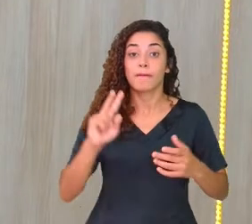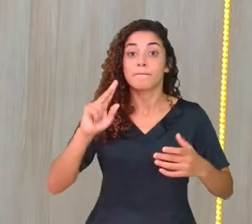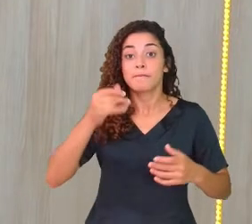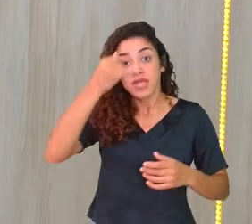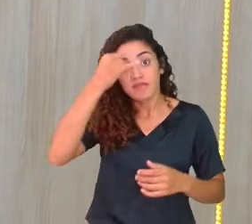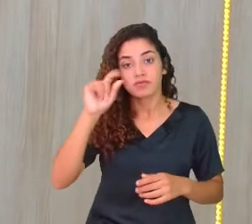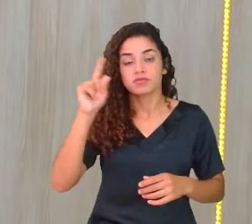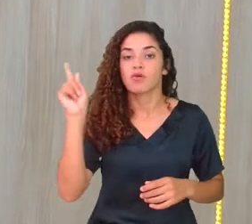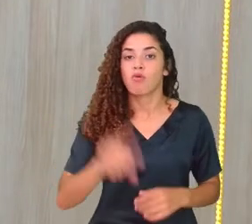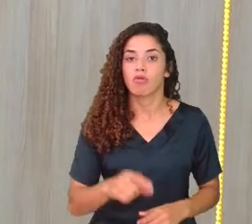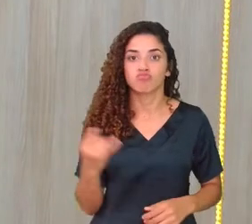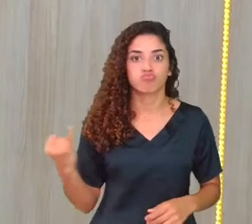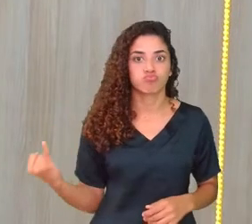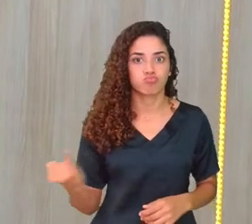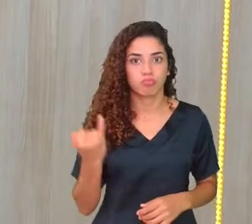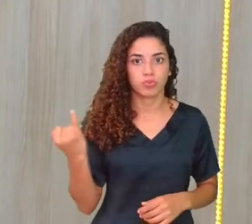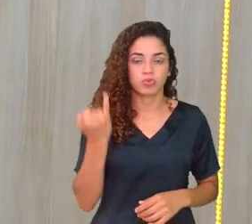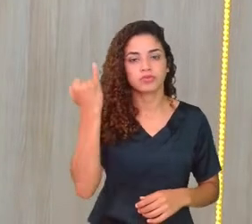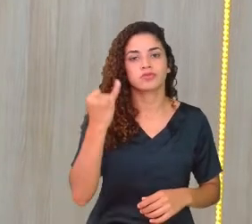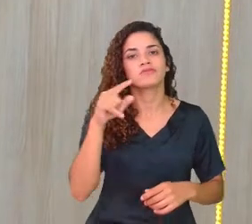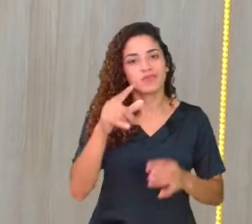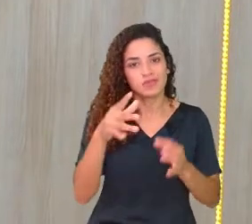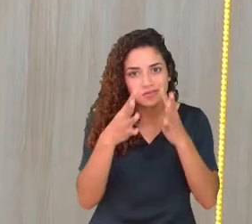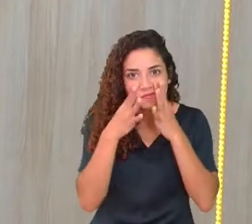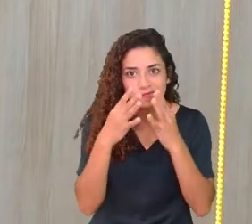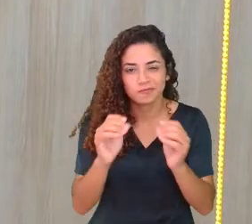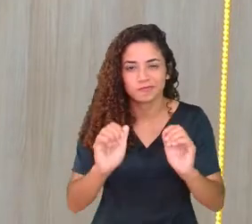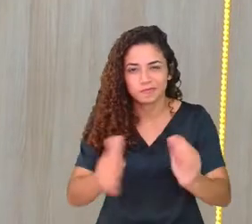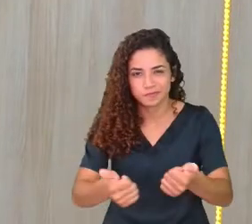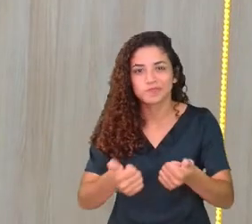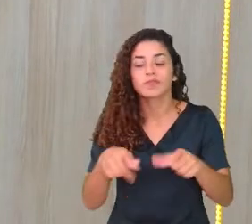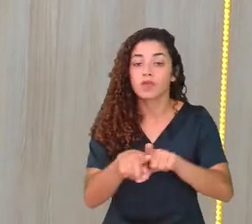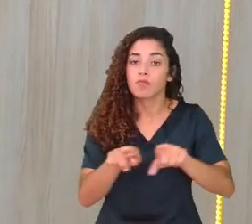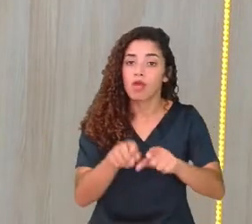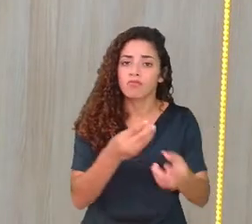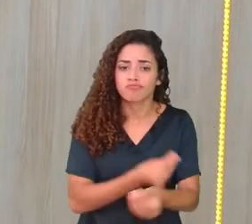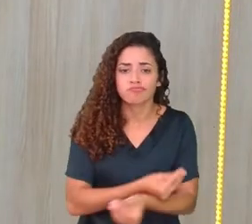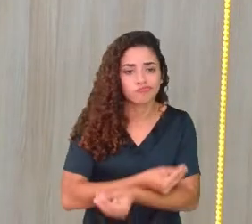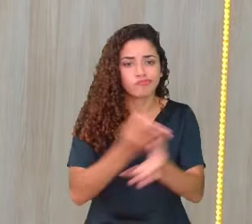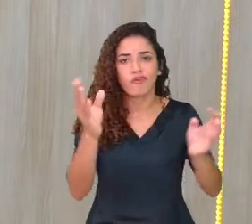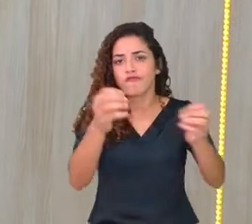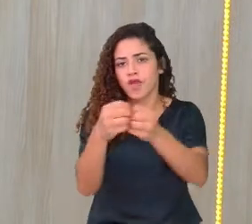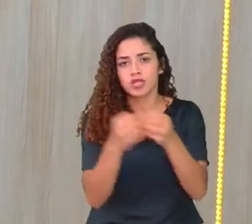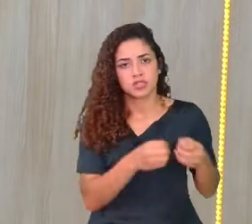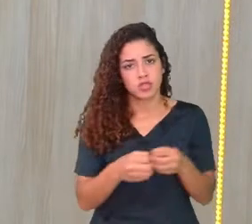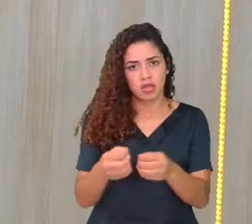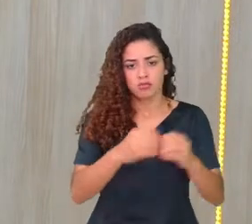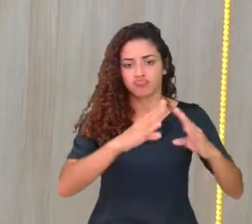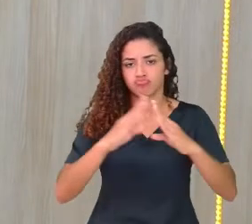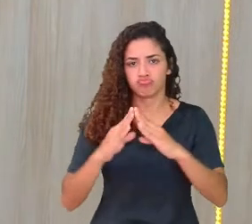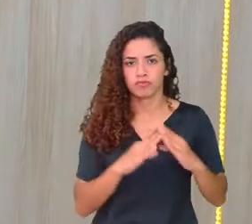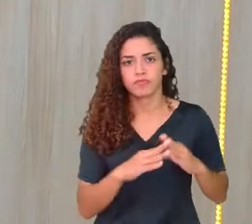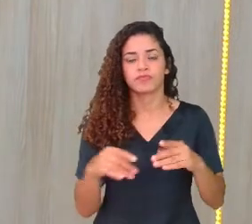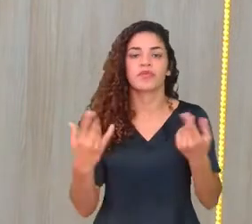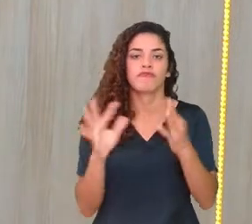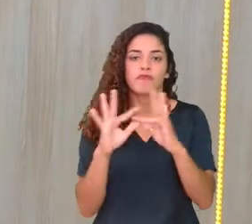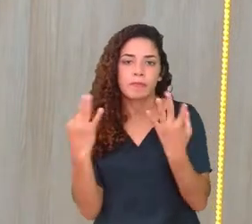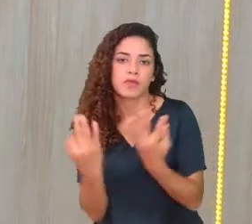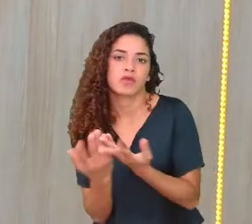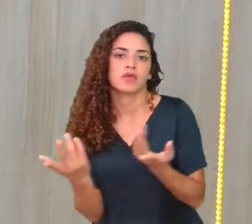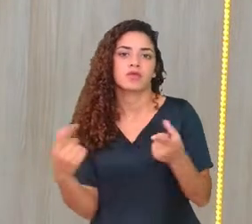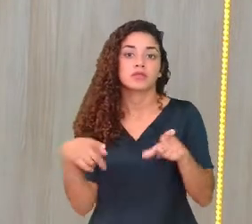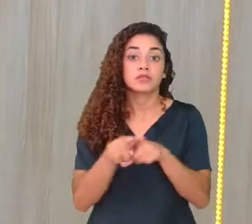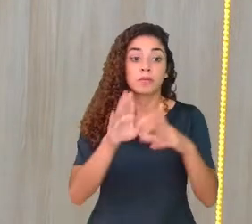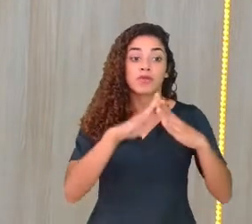é tudo. Então, fica ligadinho e vamos passar para todos os nossos vizinhos, as pessoas da nossa família, na